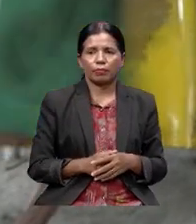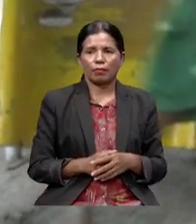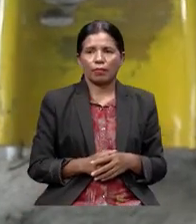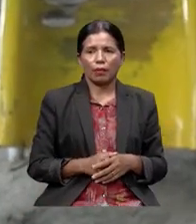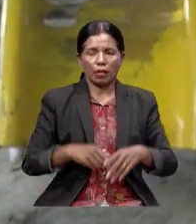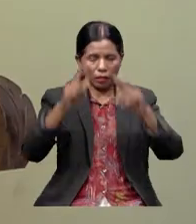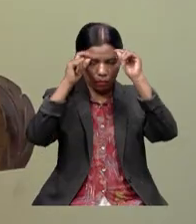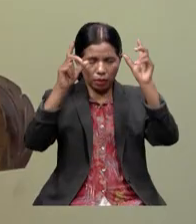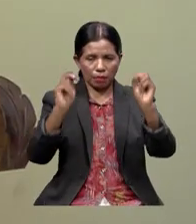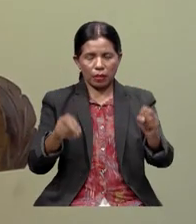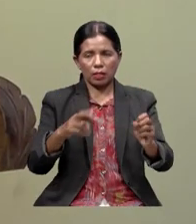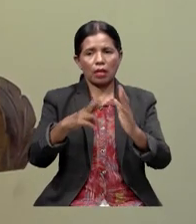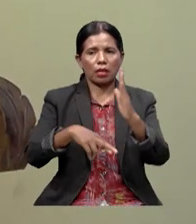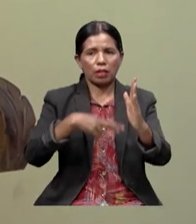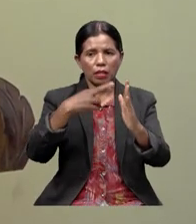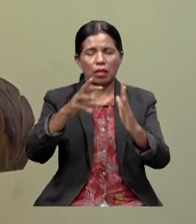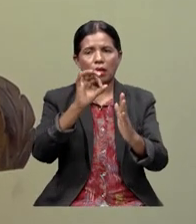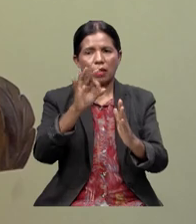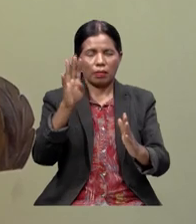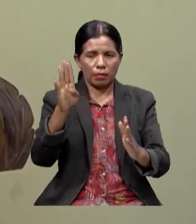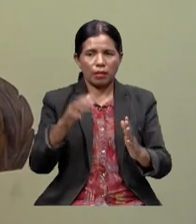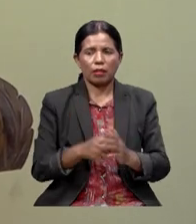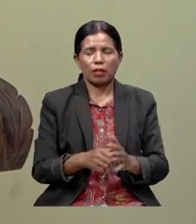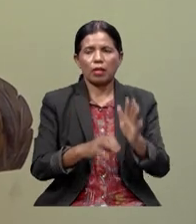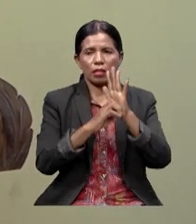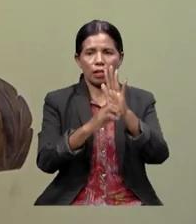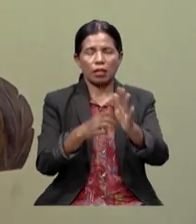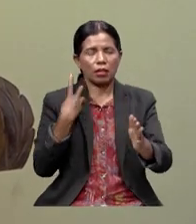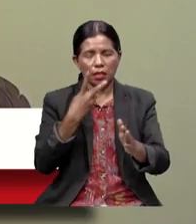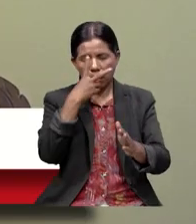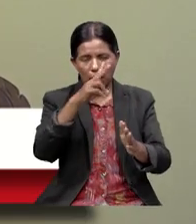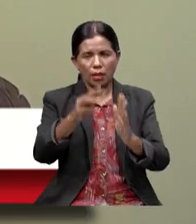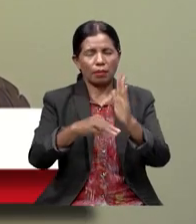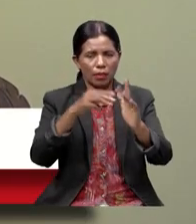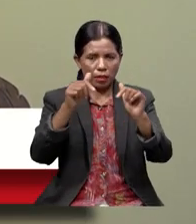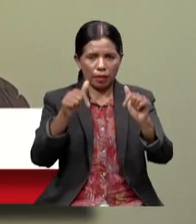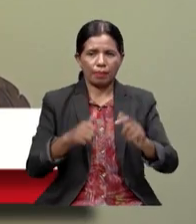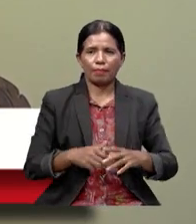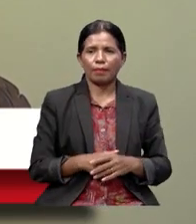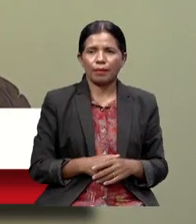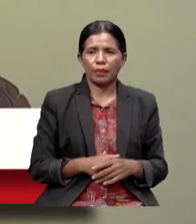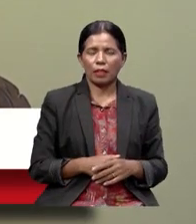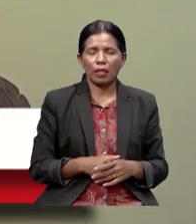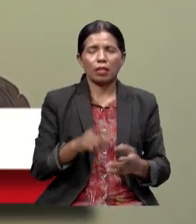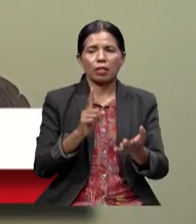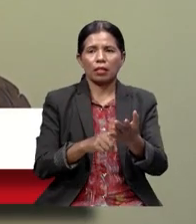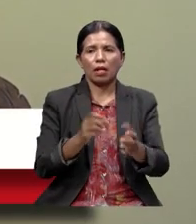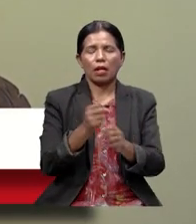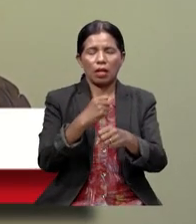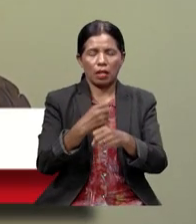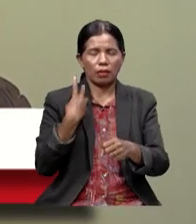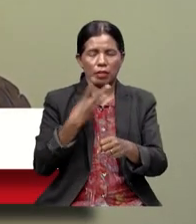Timor-Leste precisa regulariza media sosial, né? Por exemplo, itareita ne media, né? Desculpa, habiba ni